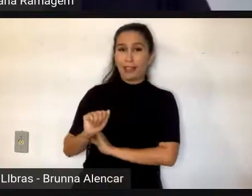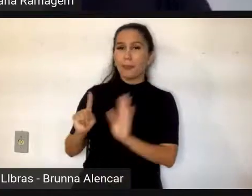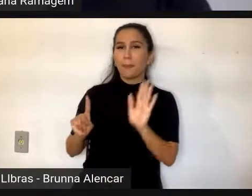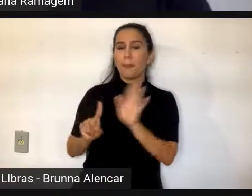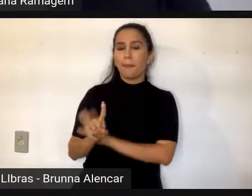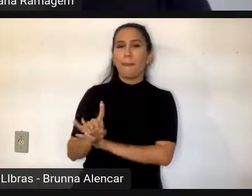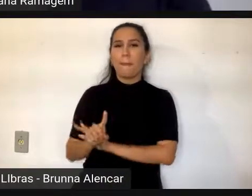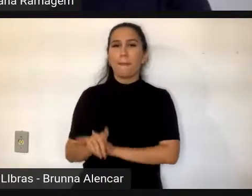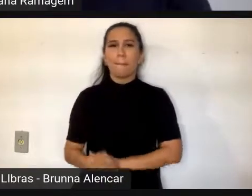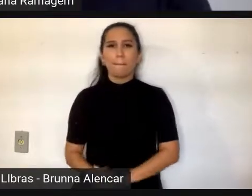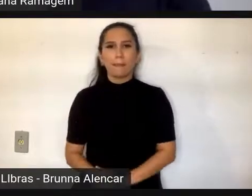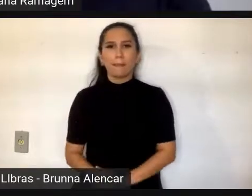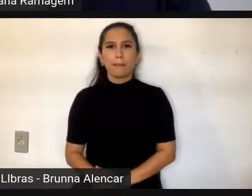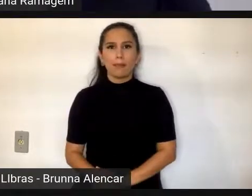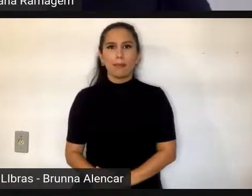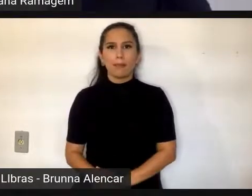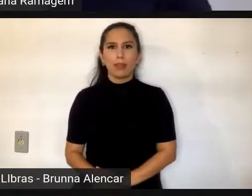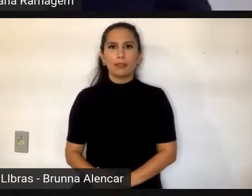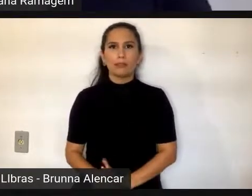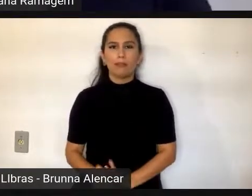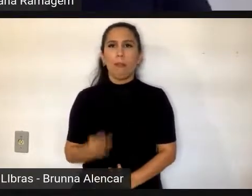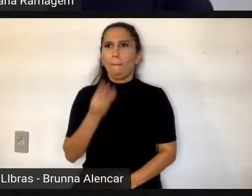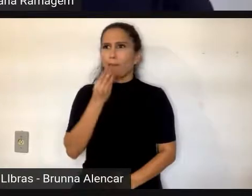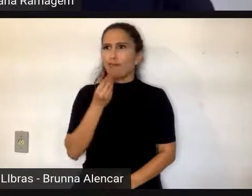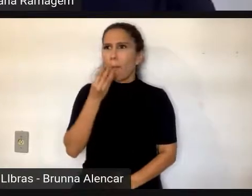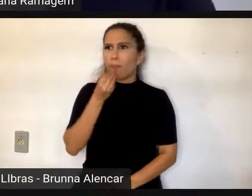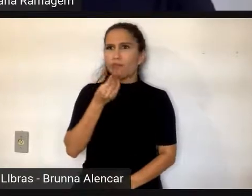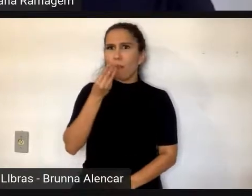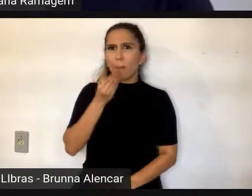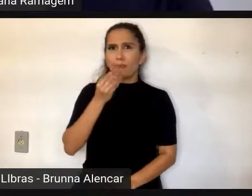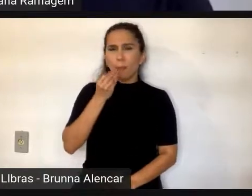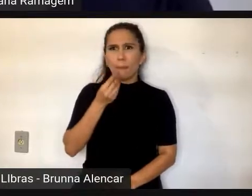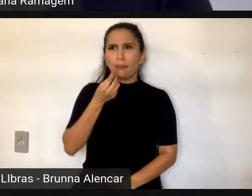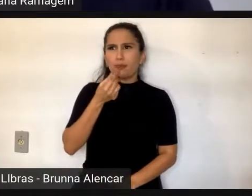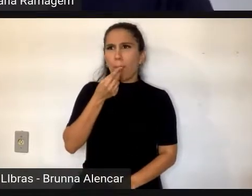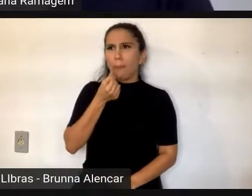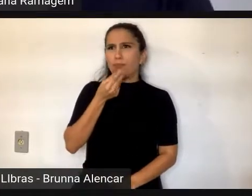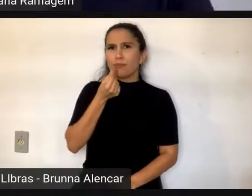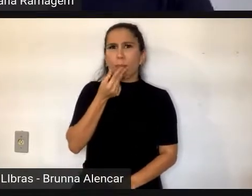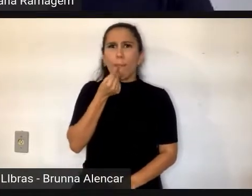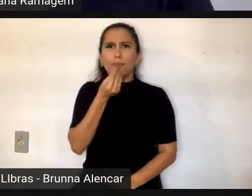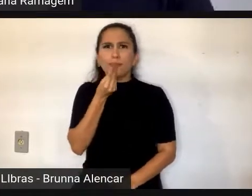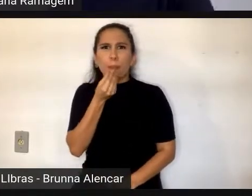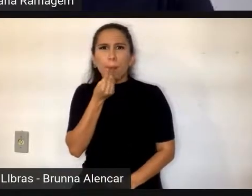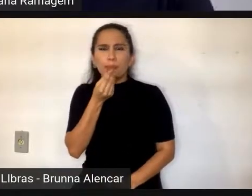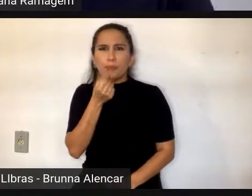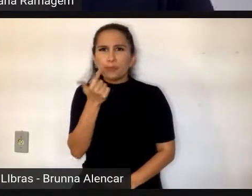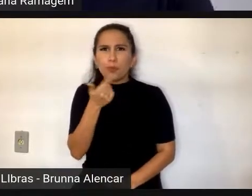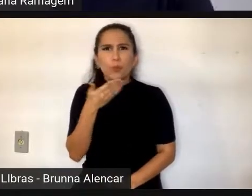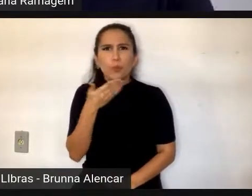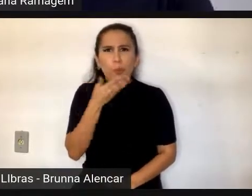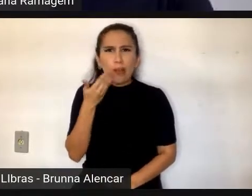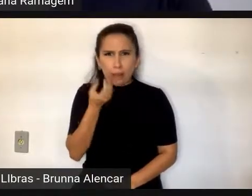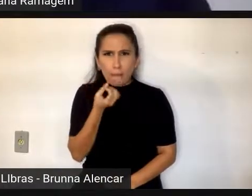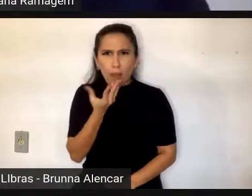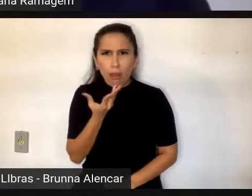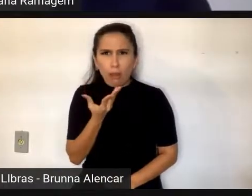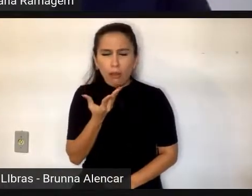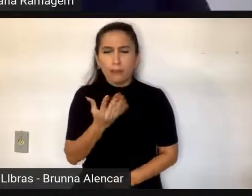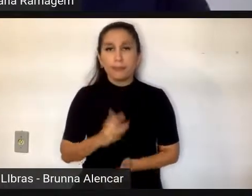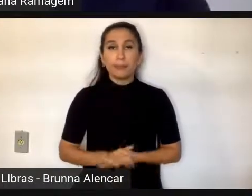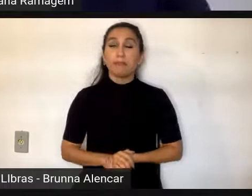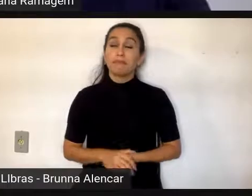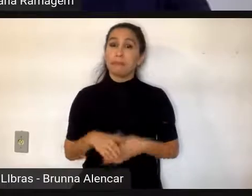se chiclete sem açúcar é muito ruim para diminuir a ansiedade de comer. Olha, Lana, o que, que acontece em relação